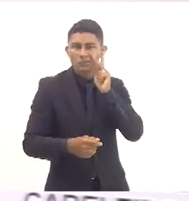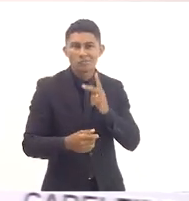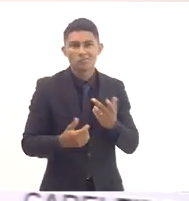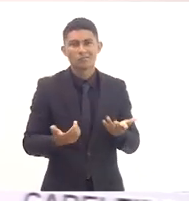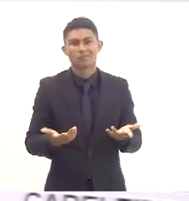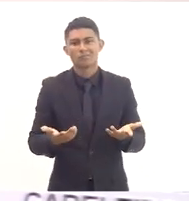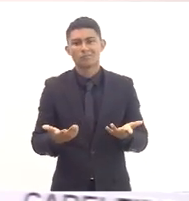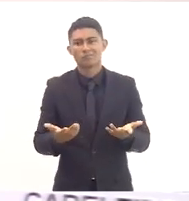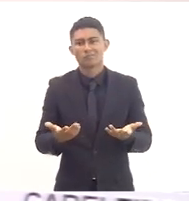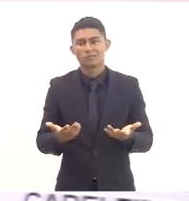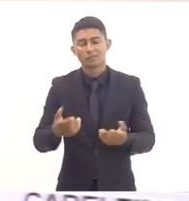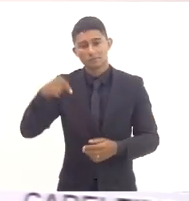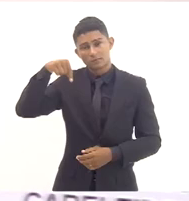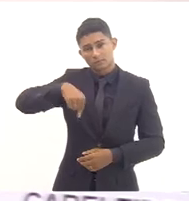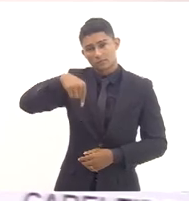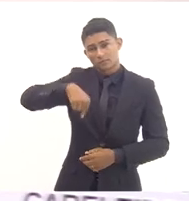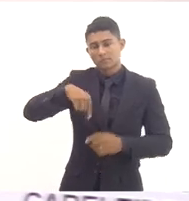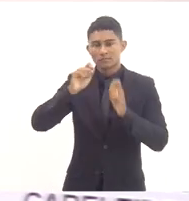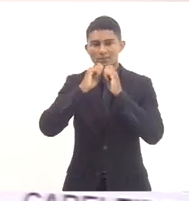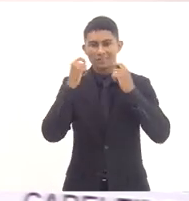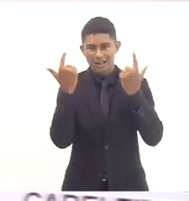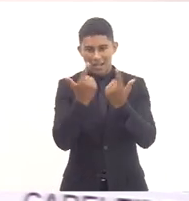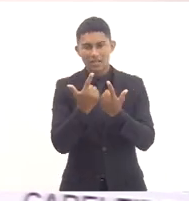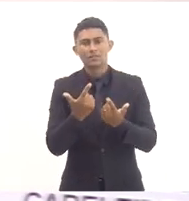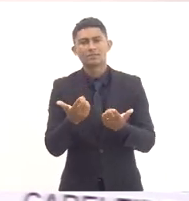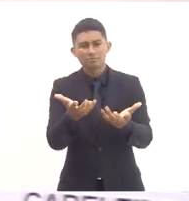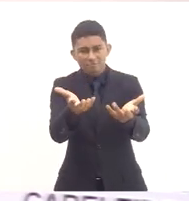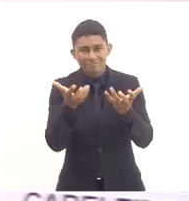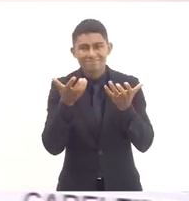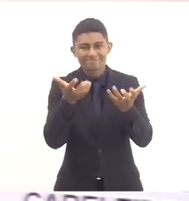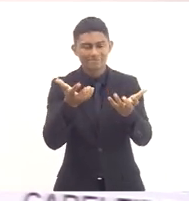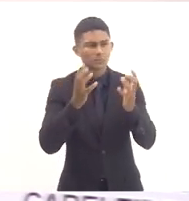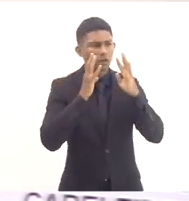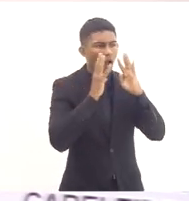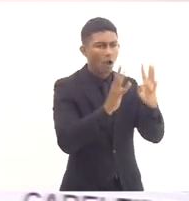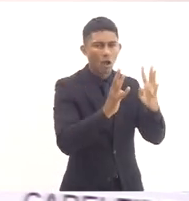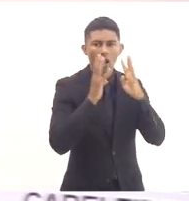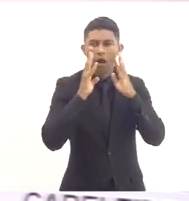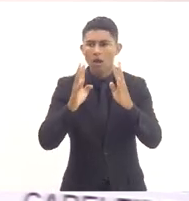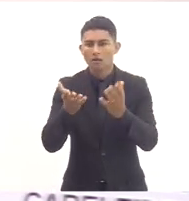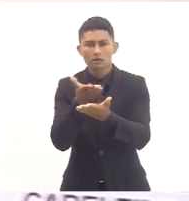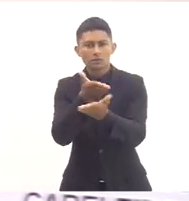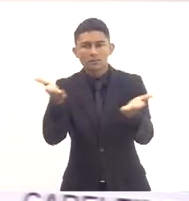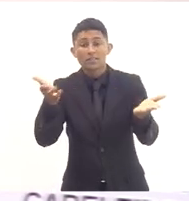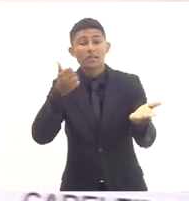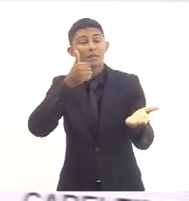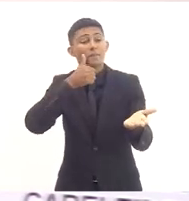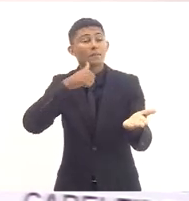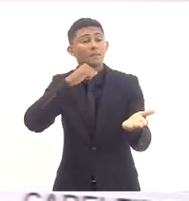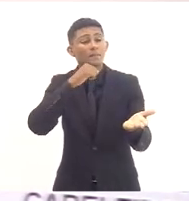é uma casa como essa se propõem a escutar uma pessoa Mães de pessoas com